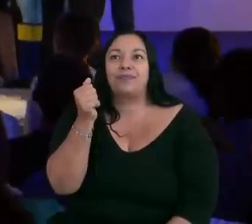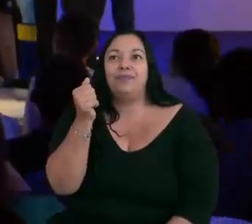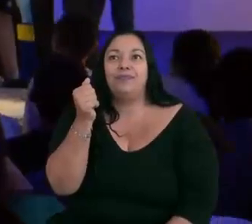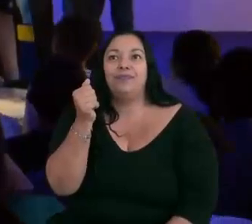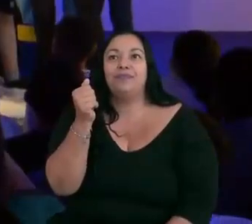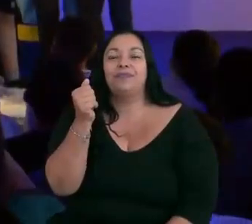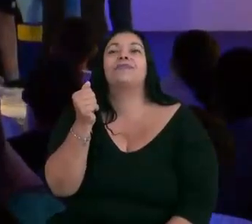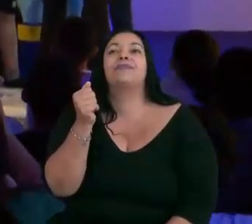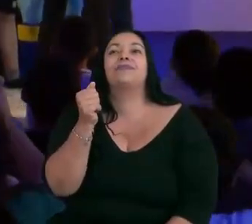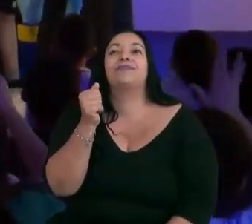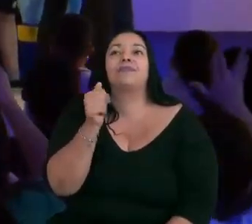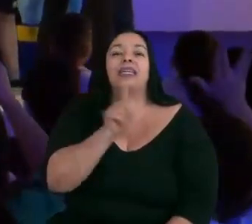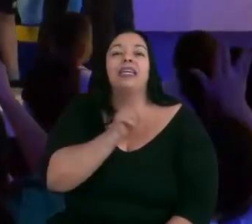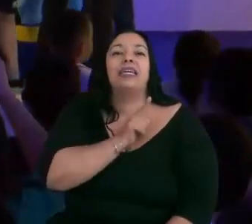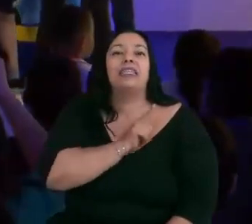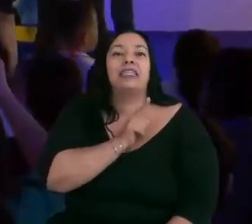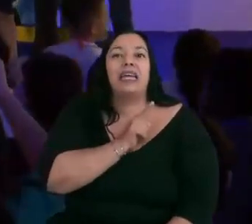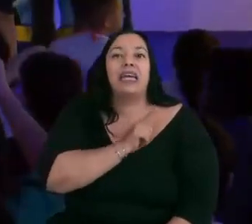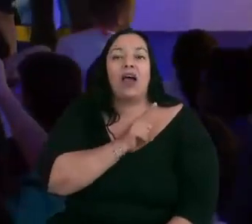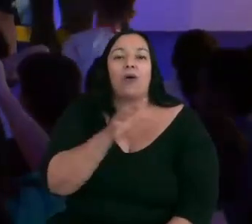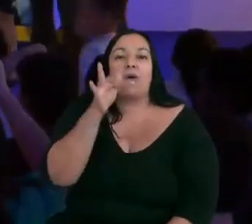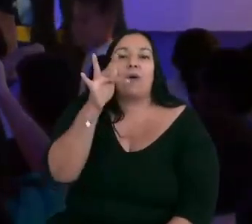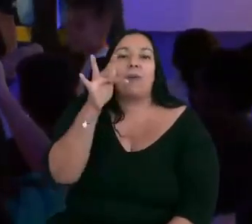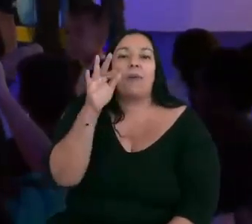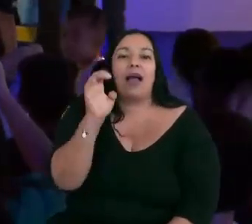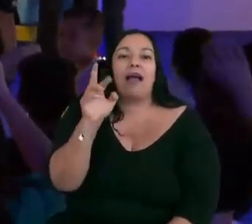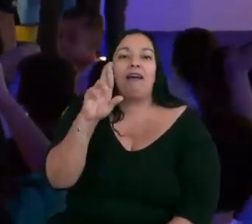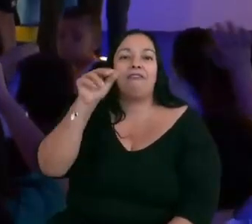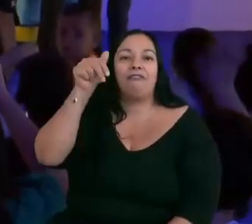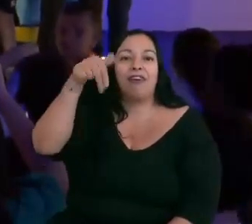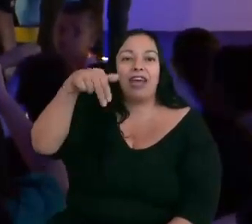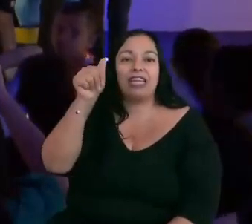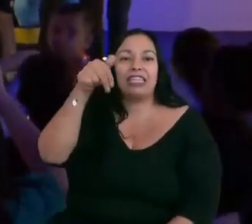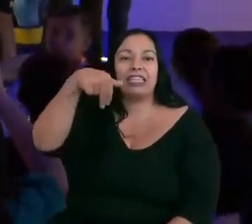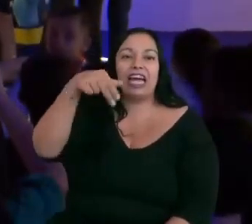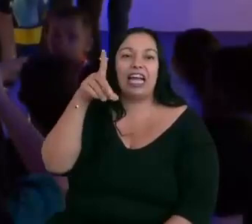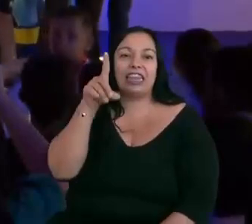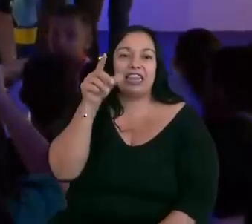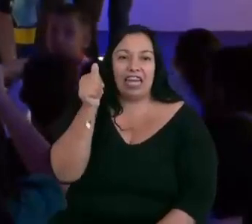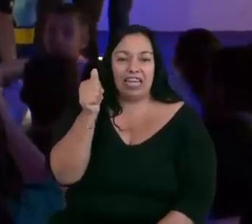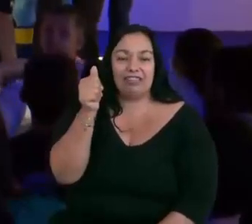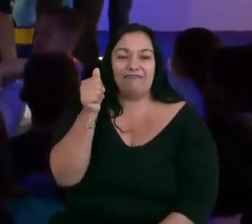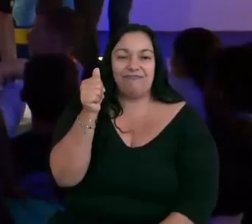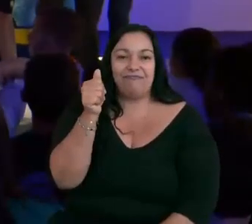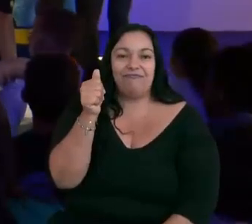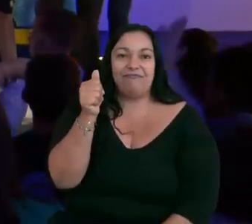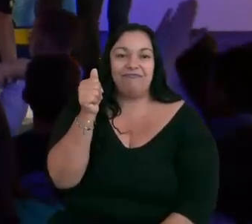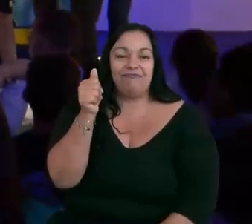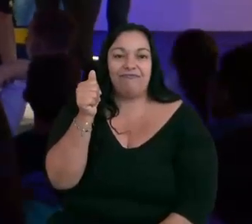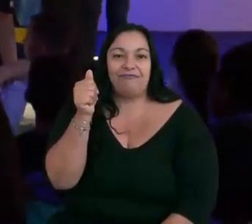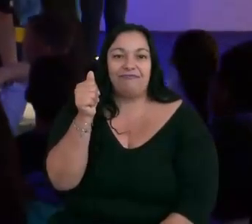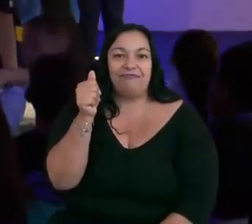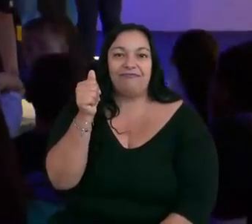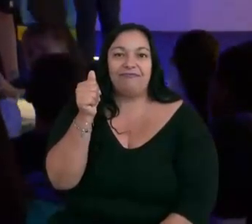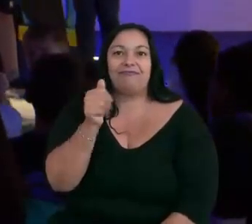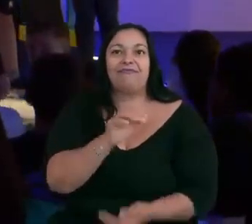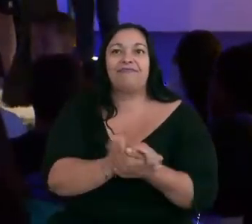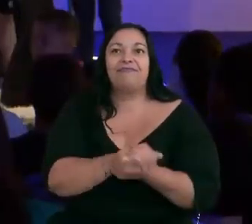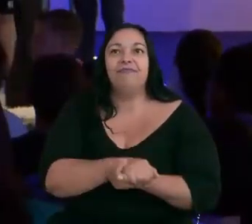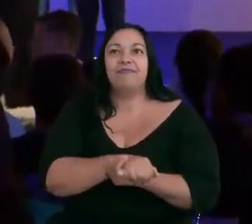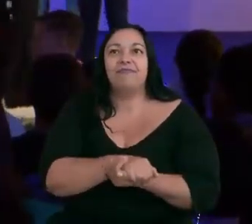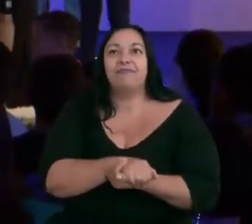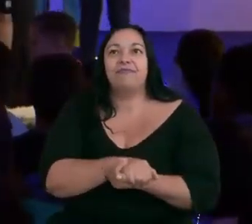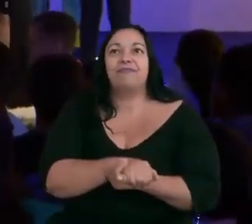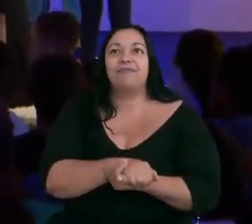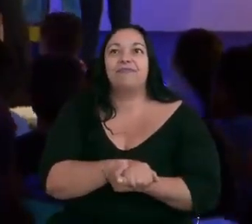Tem alguma Fernanda aqui? Jonas. Fernanda! Fernanda! Oi, Elisa, tá bom?